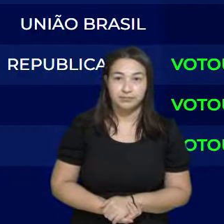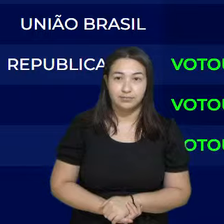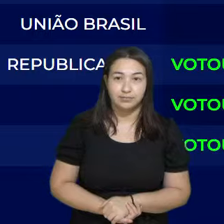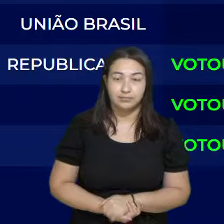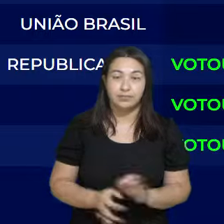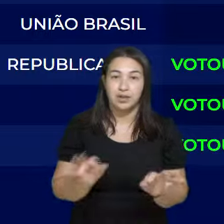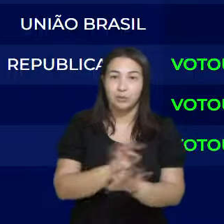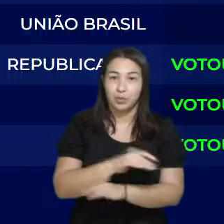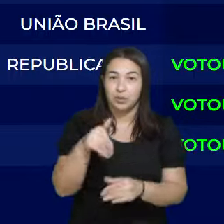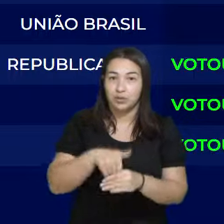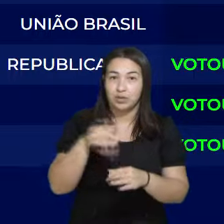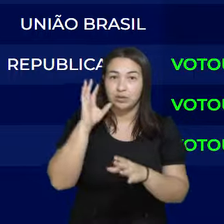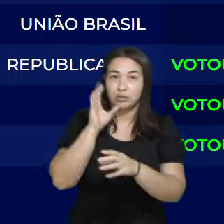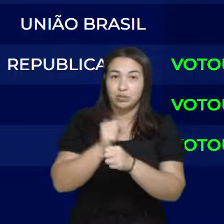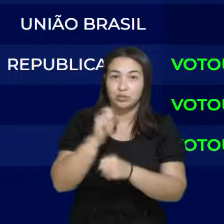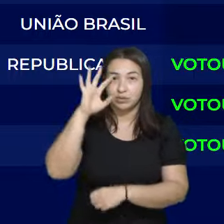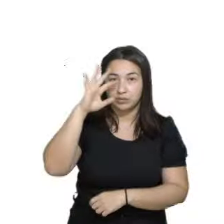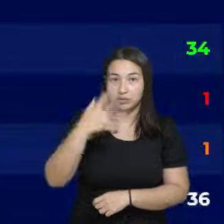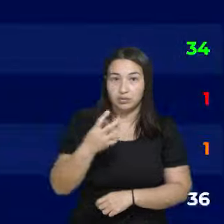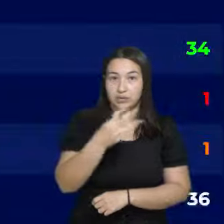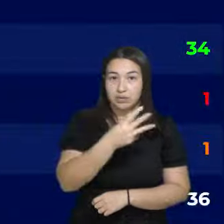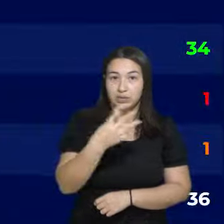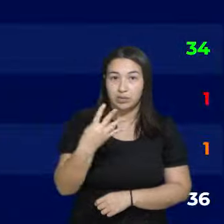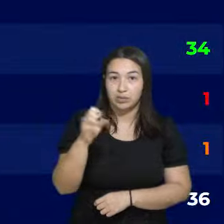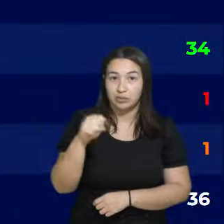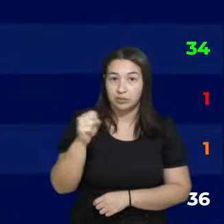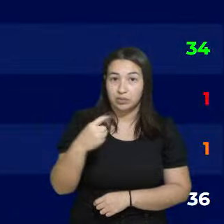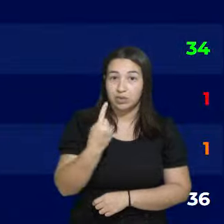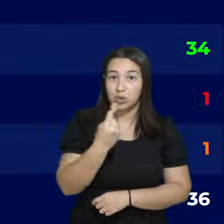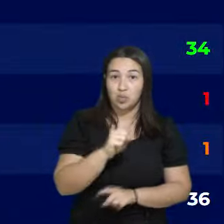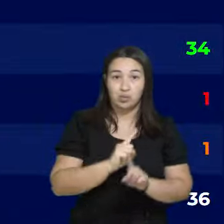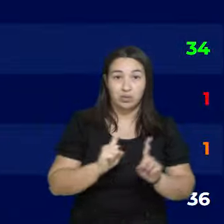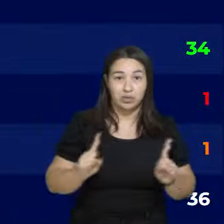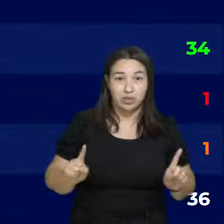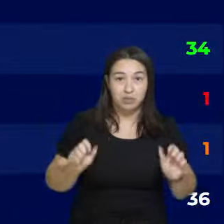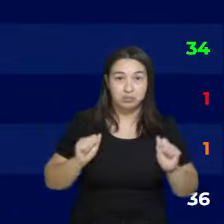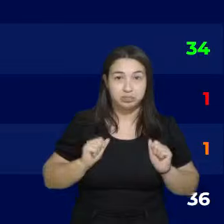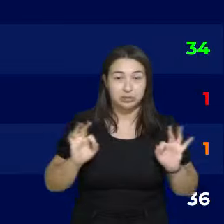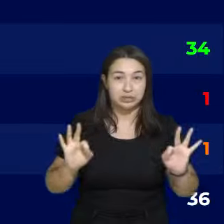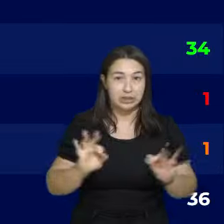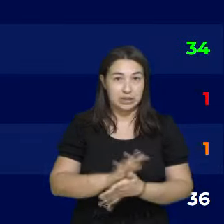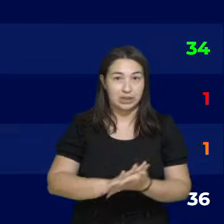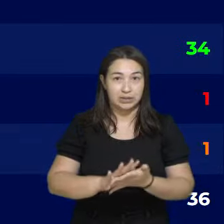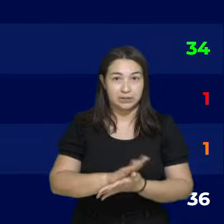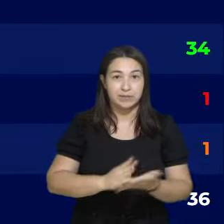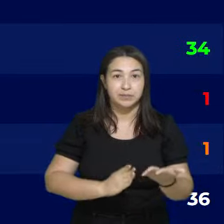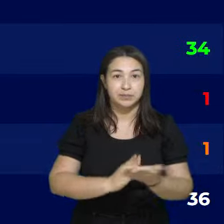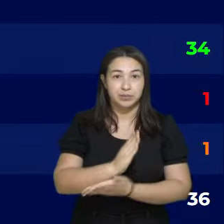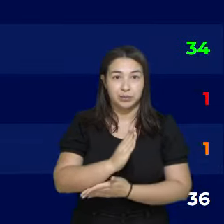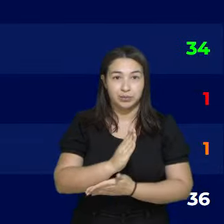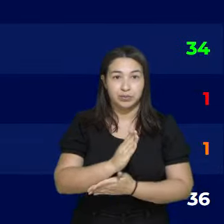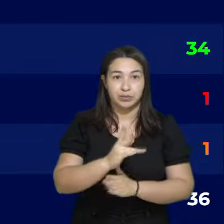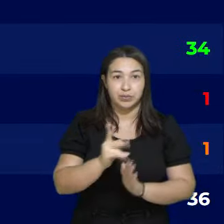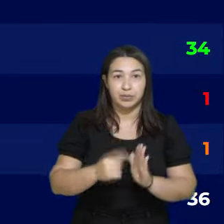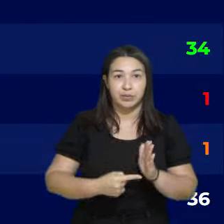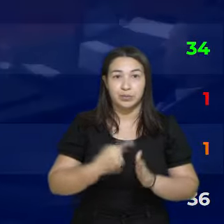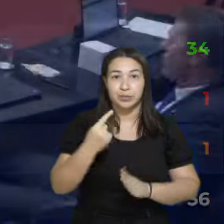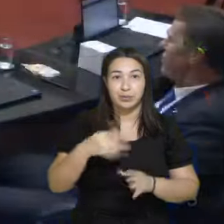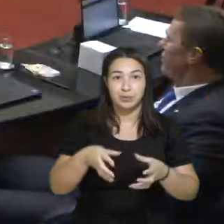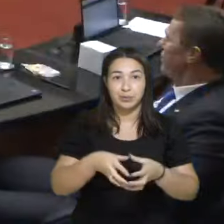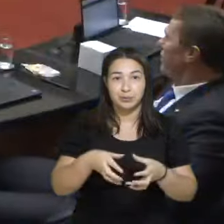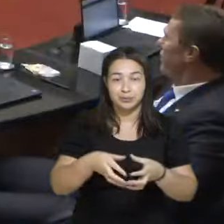Cerrada a votação, colho o resultado, 34 votos sim, 1 voto não, nenhuma abstenção. Está aprovado em primeiro turno.